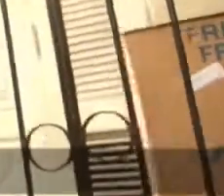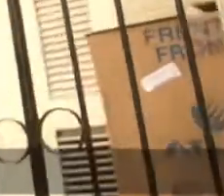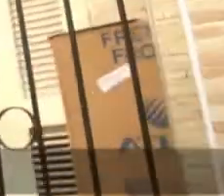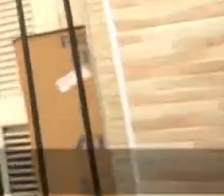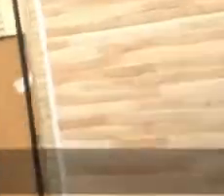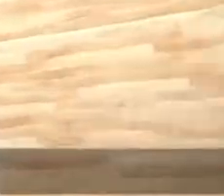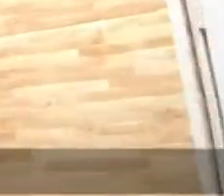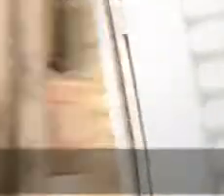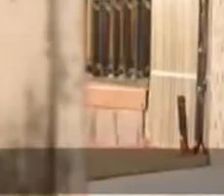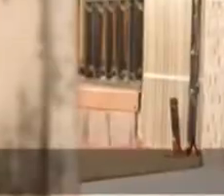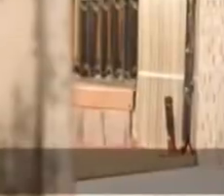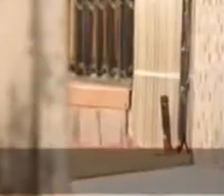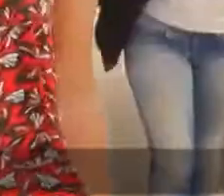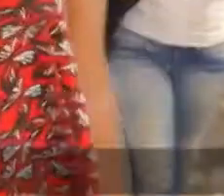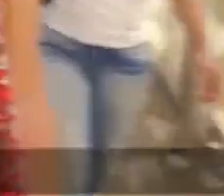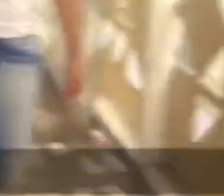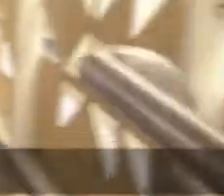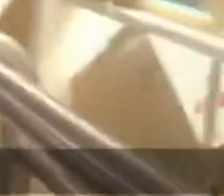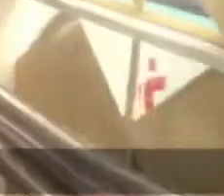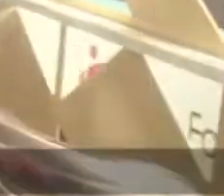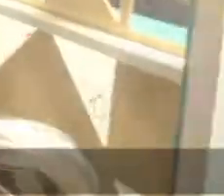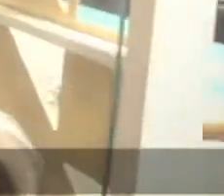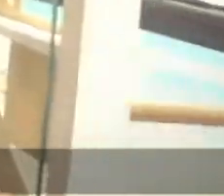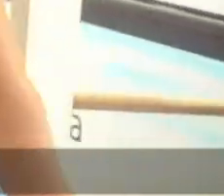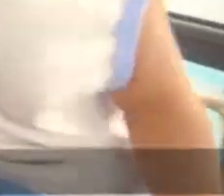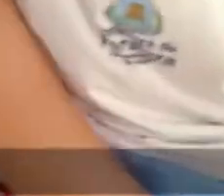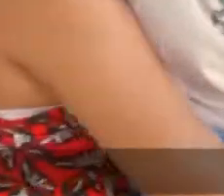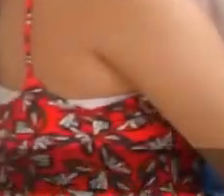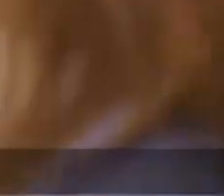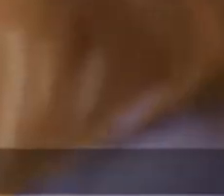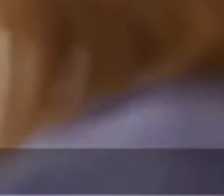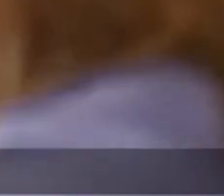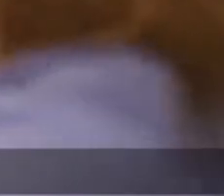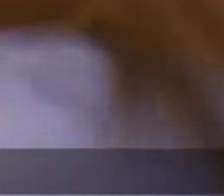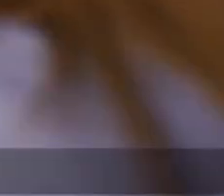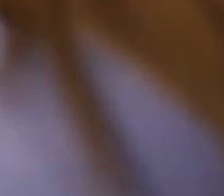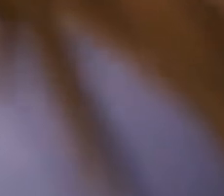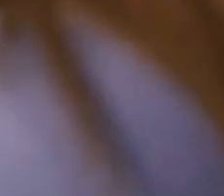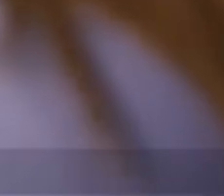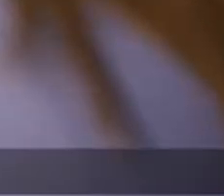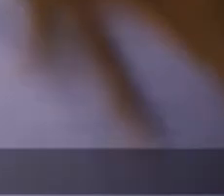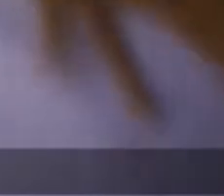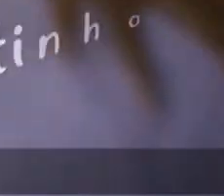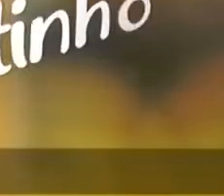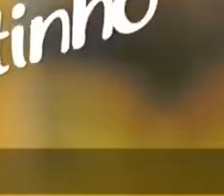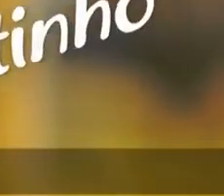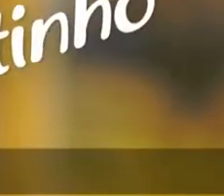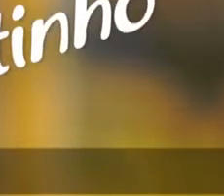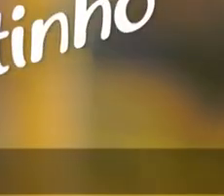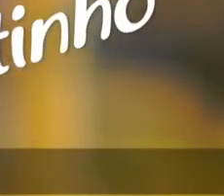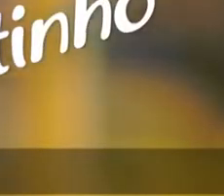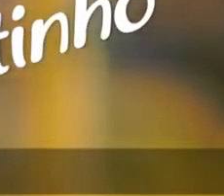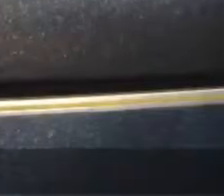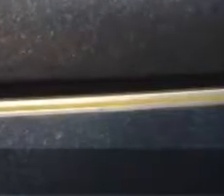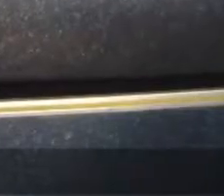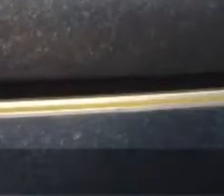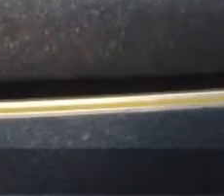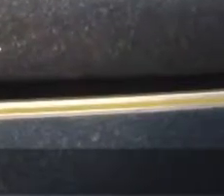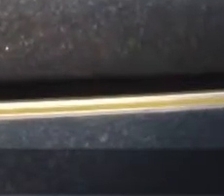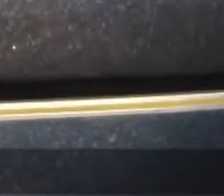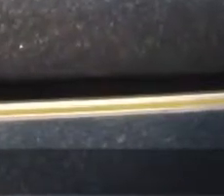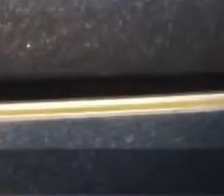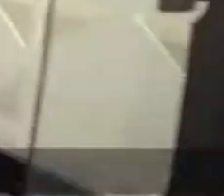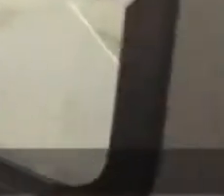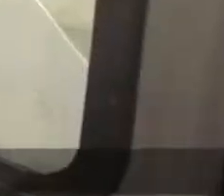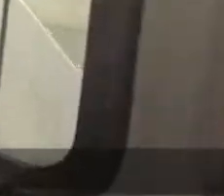A Prefeitura investe no transporte público para melhorar a vida das famílias em Fortaleza. Criou o Bilhetinho, passagem